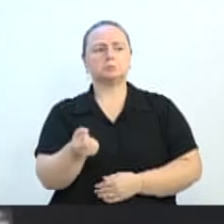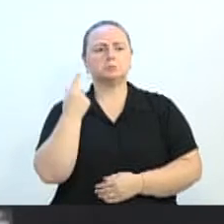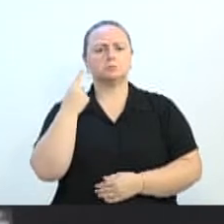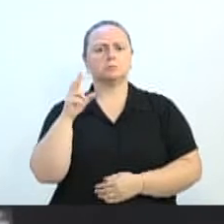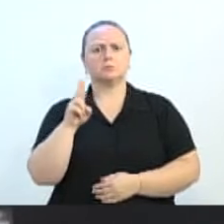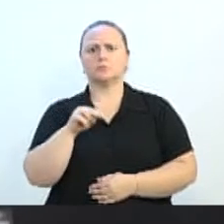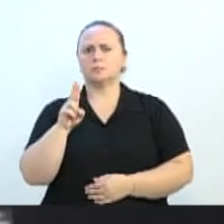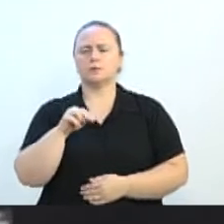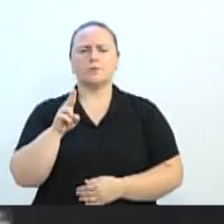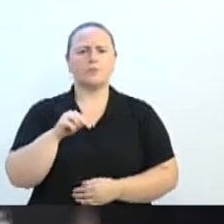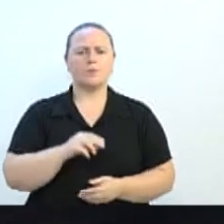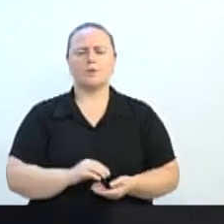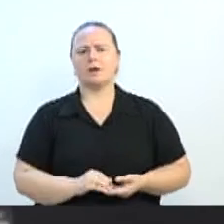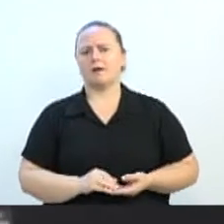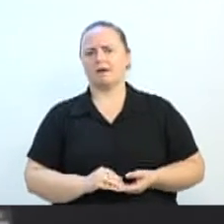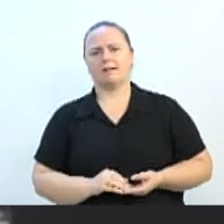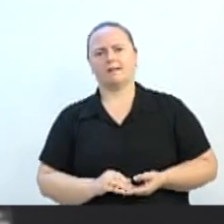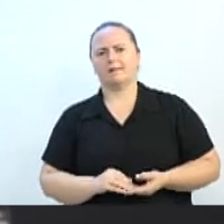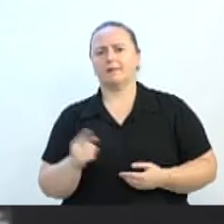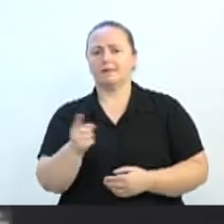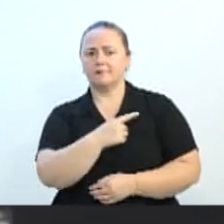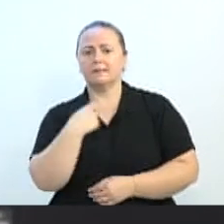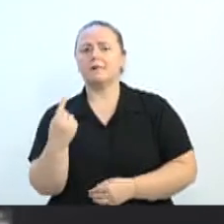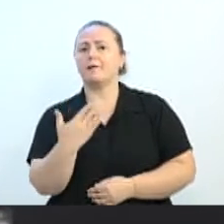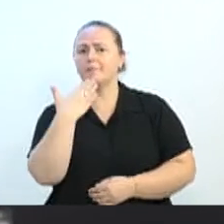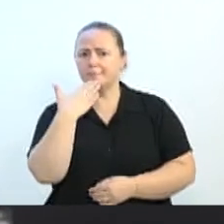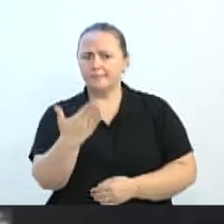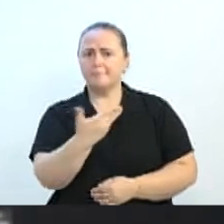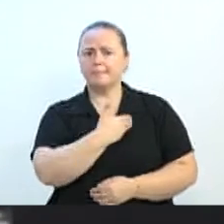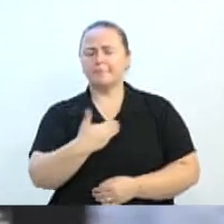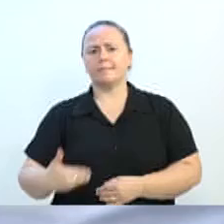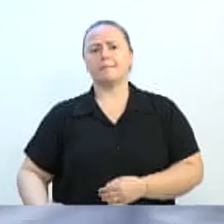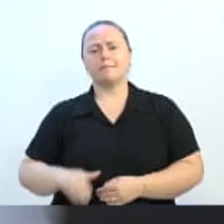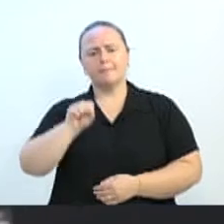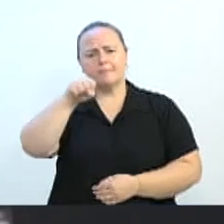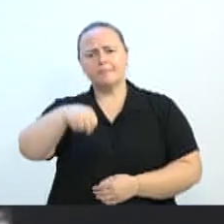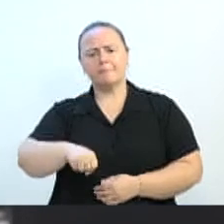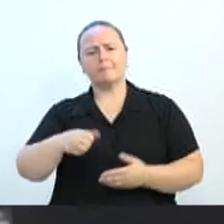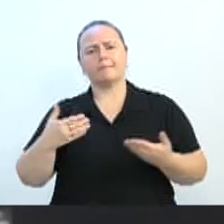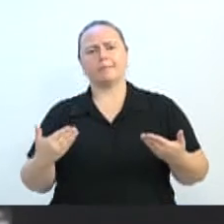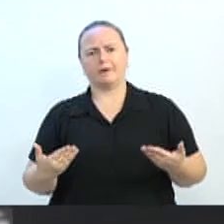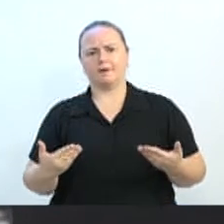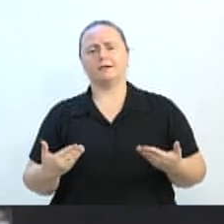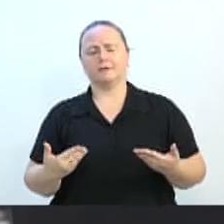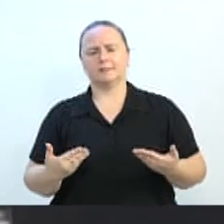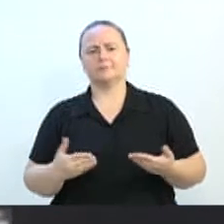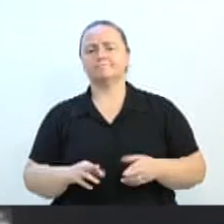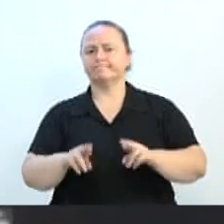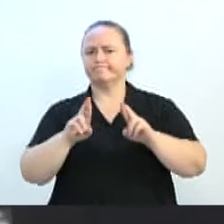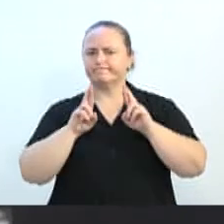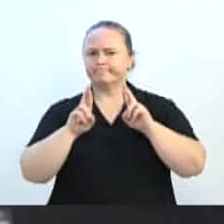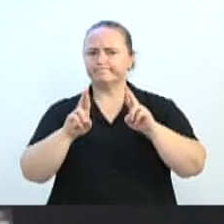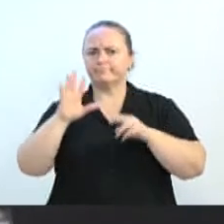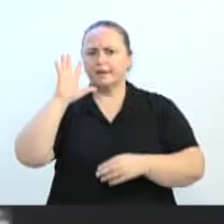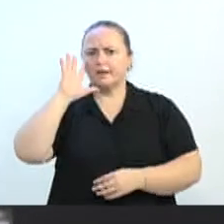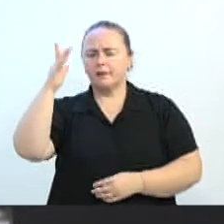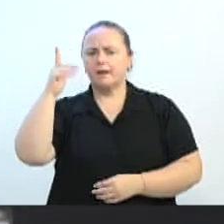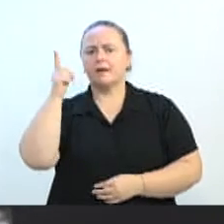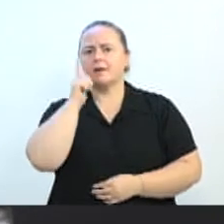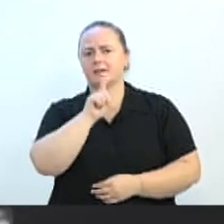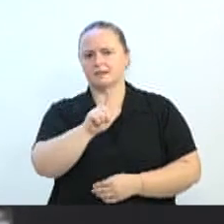de nós aqui lutarmos e pedimos ao governo Municipal Espero que em breve a gente tem e as questões resolvidas